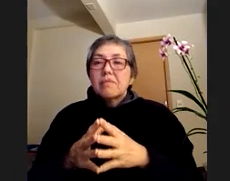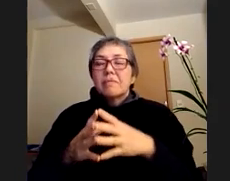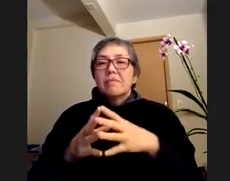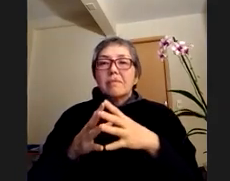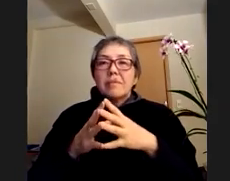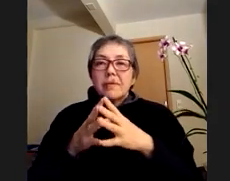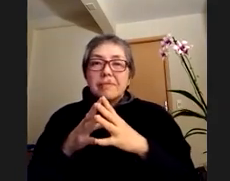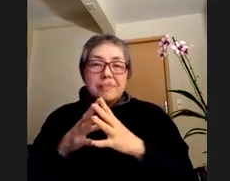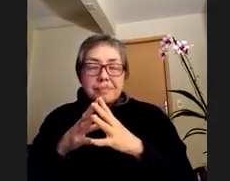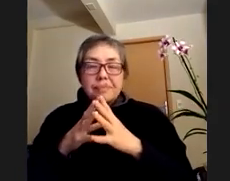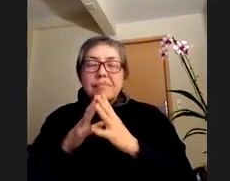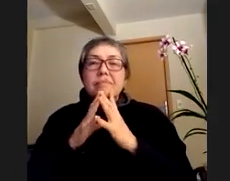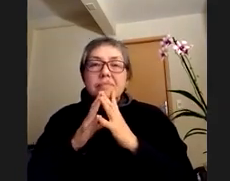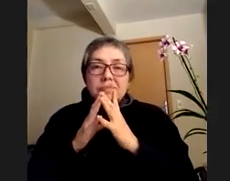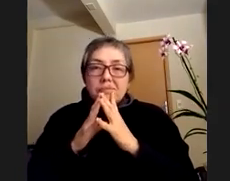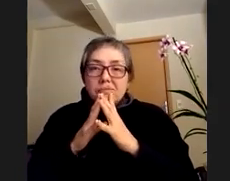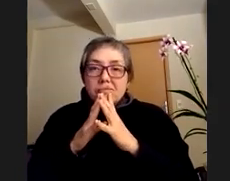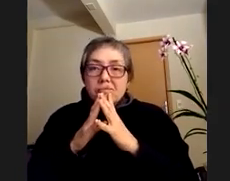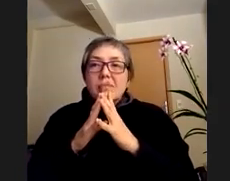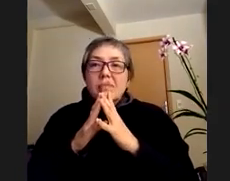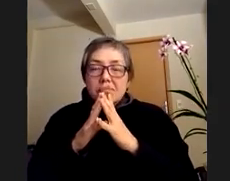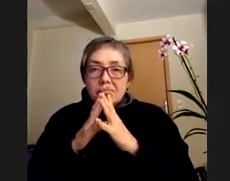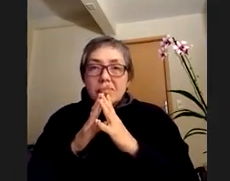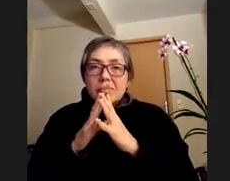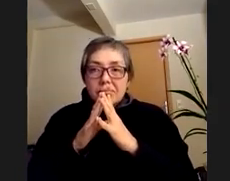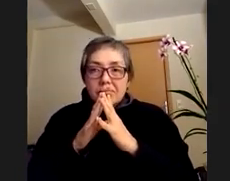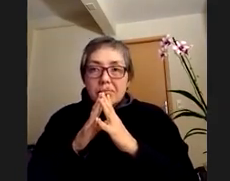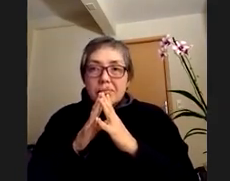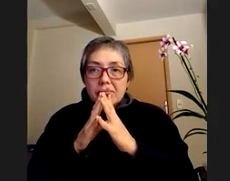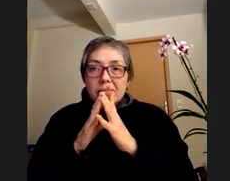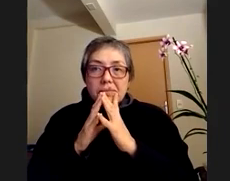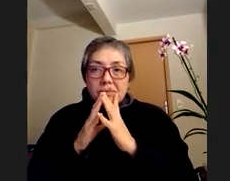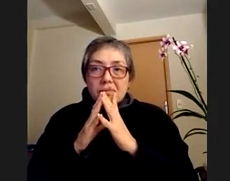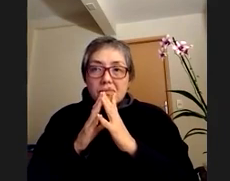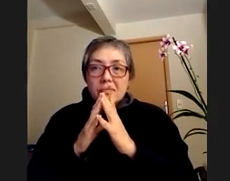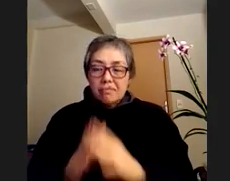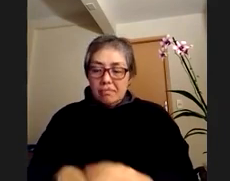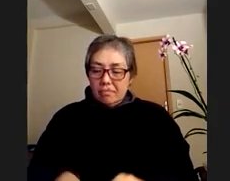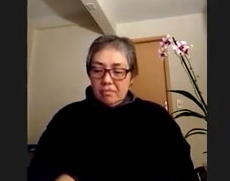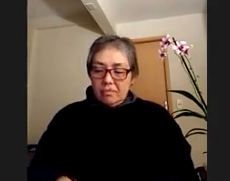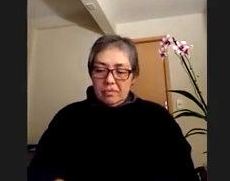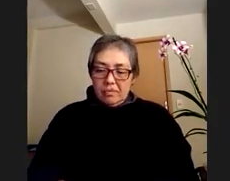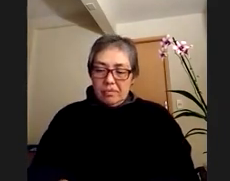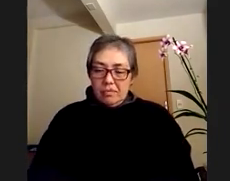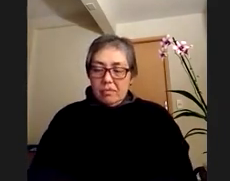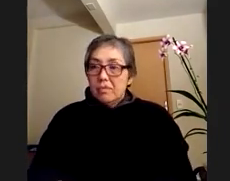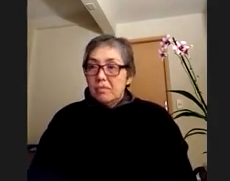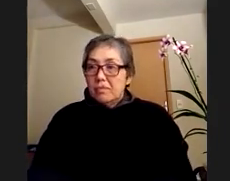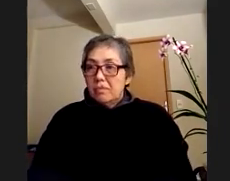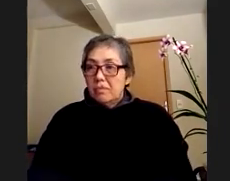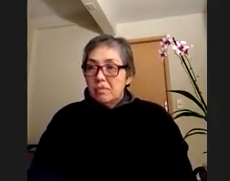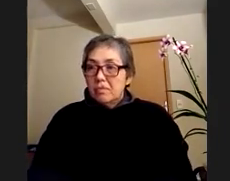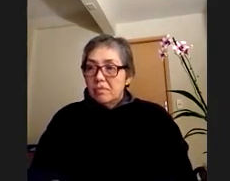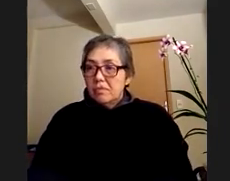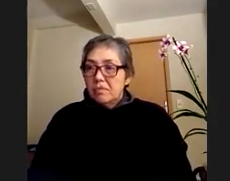também. Ponte Rio-Niterói também. Então, a gente tem, historicamente, aí um genocídio populacional. E gostaria também de